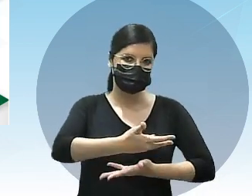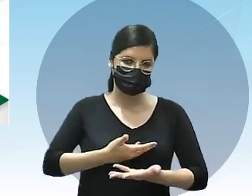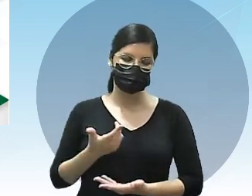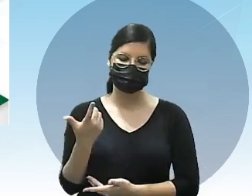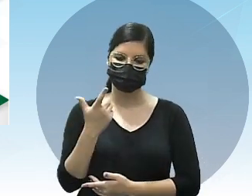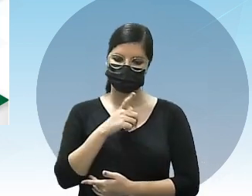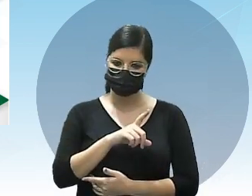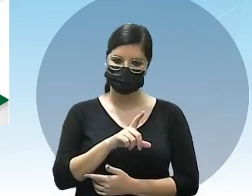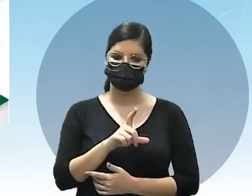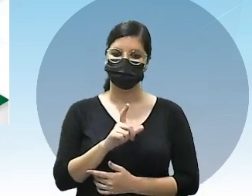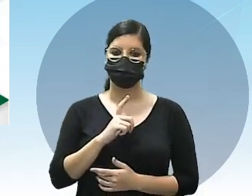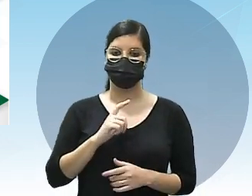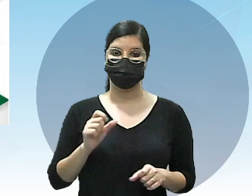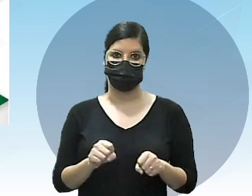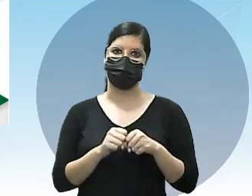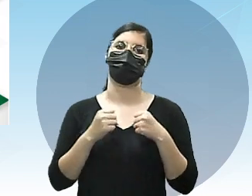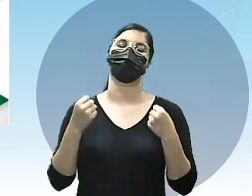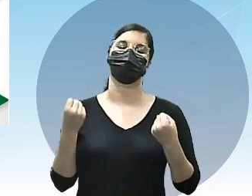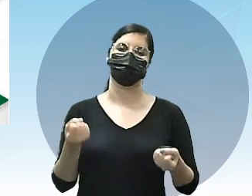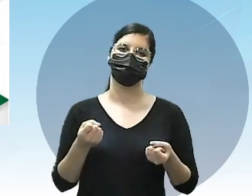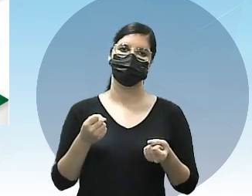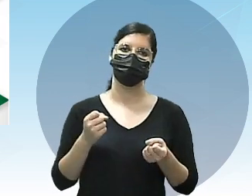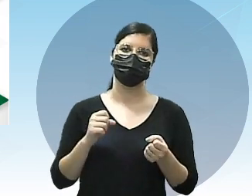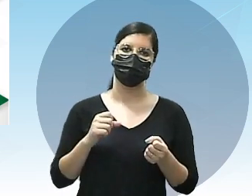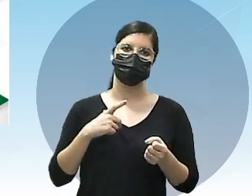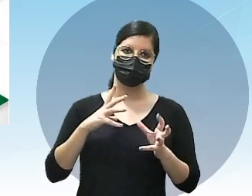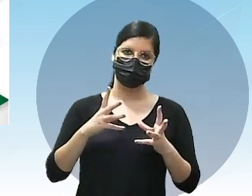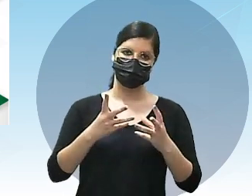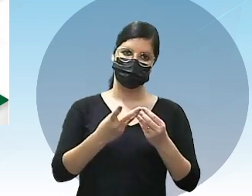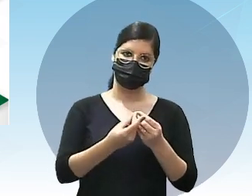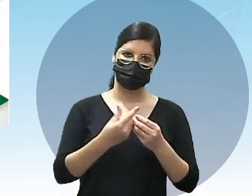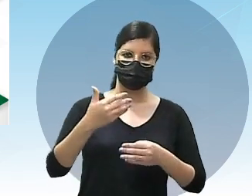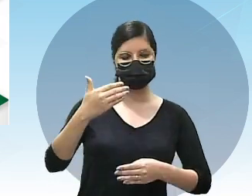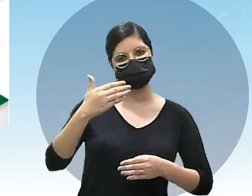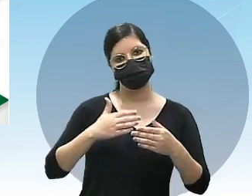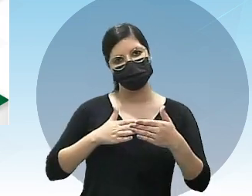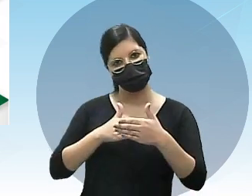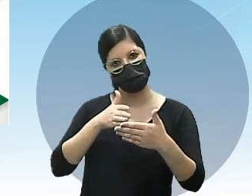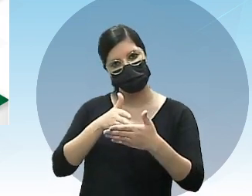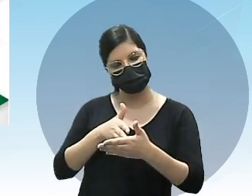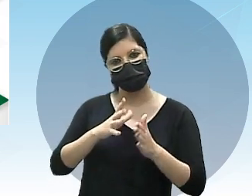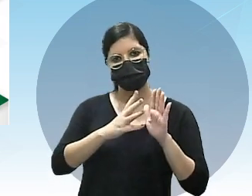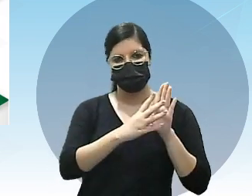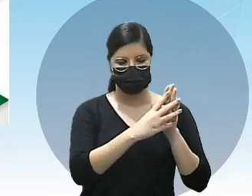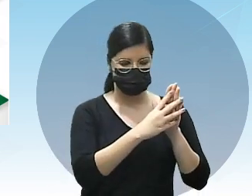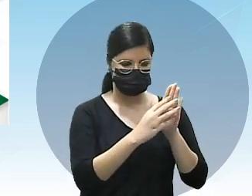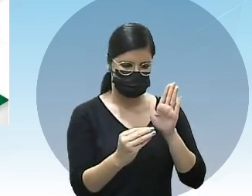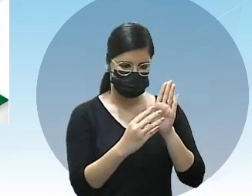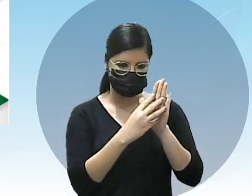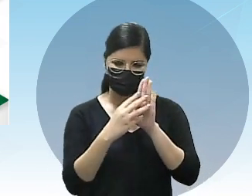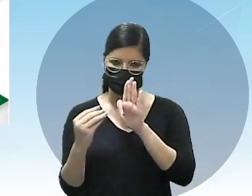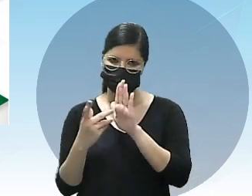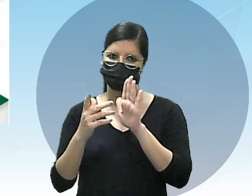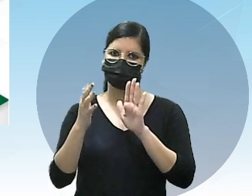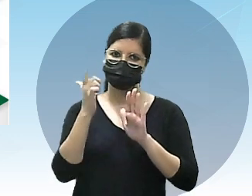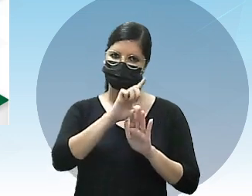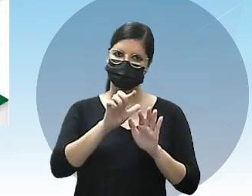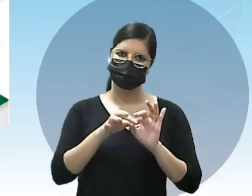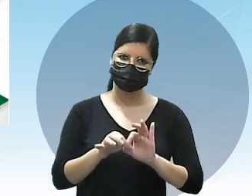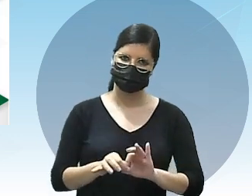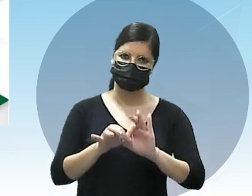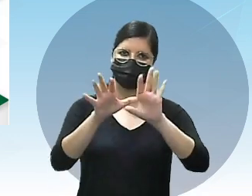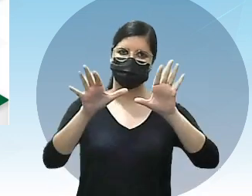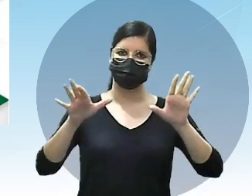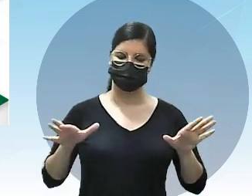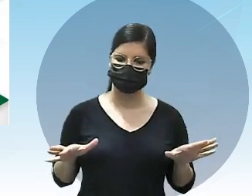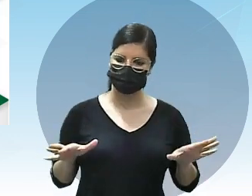dança moderna e contemporânea ainda veio para quebrar mais ainda não é para ruim tem mais ainda quantas Barreiras da do padrão e trazer mais liberdade